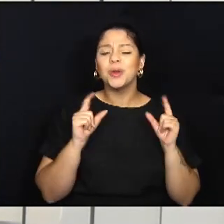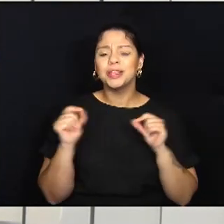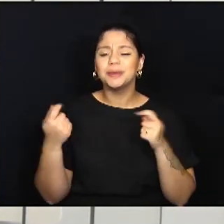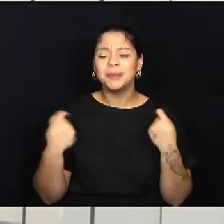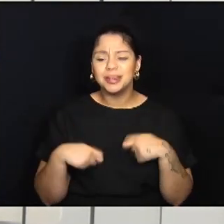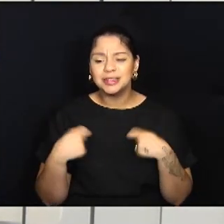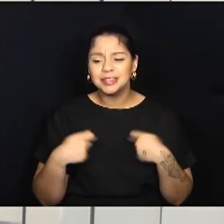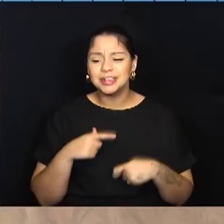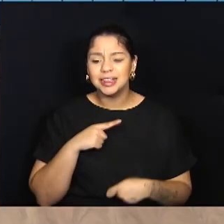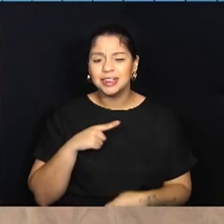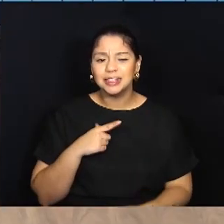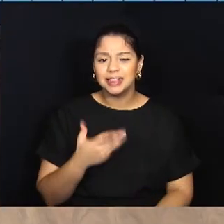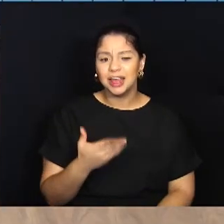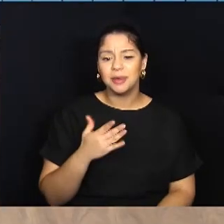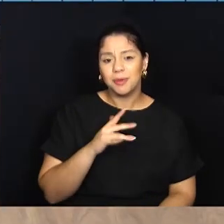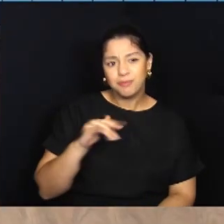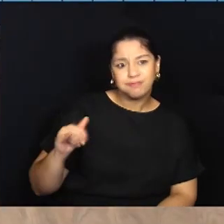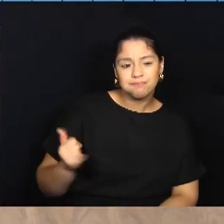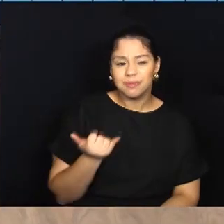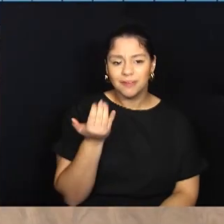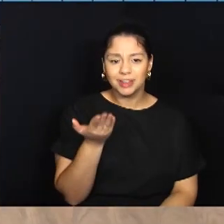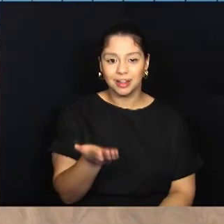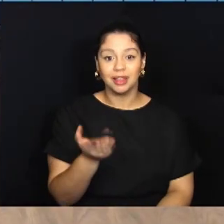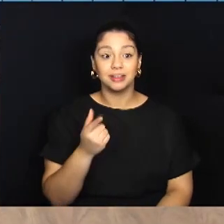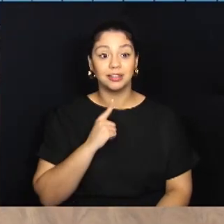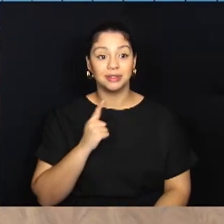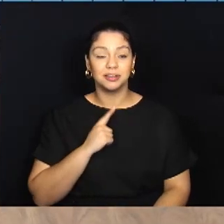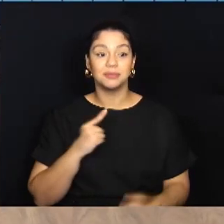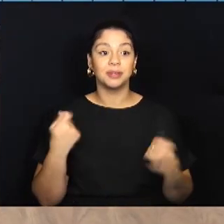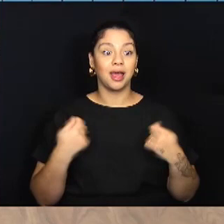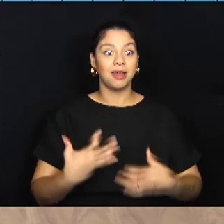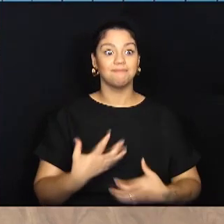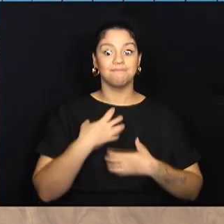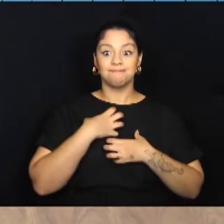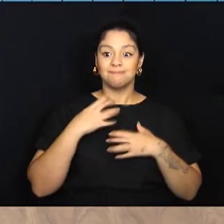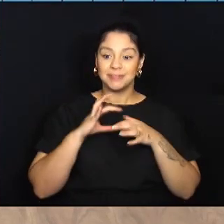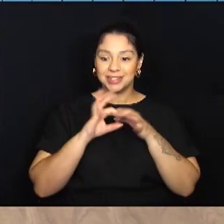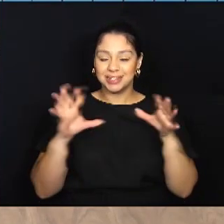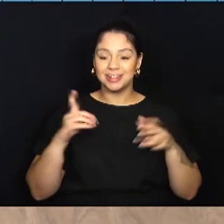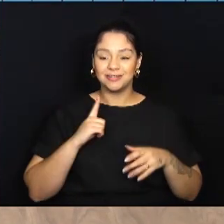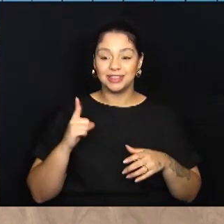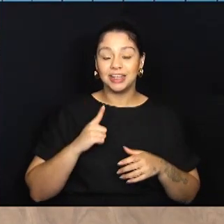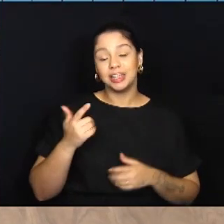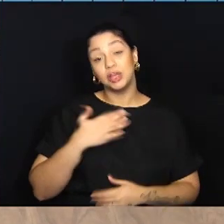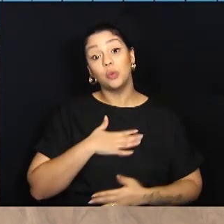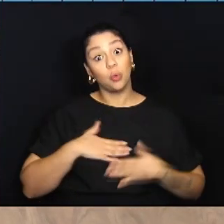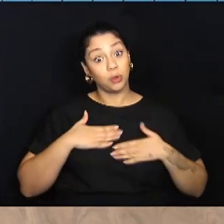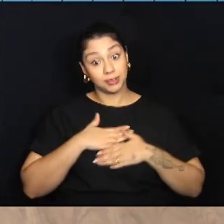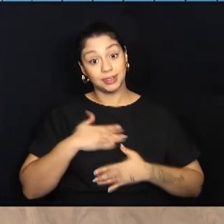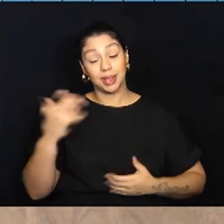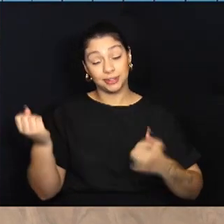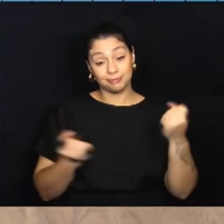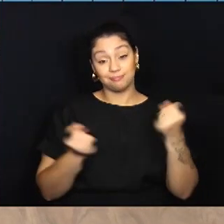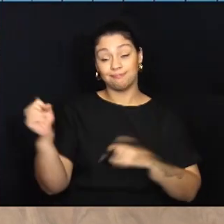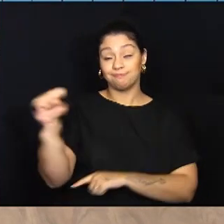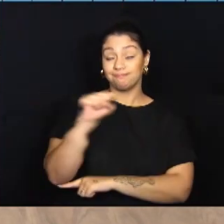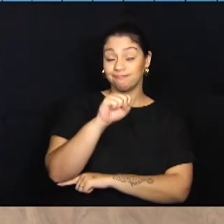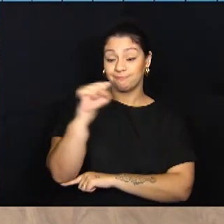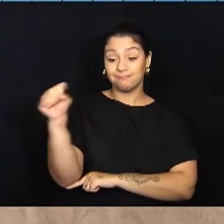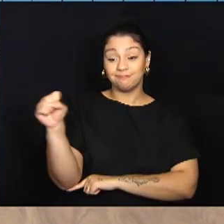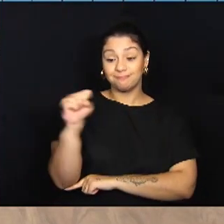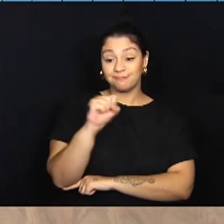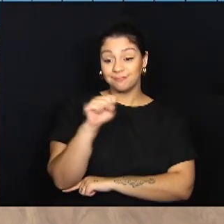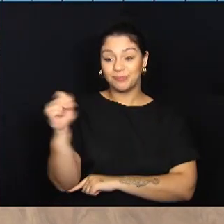para embarcar numa aventura como essa? Tem que ter o espírito livre, tem que gostar de dirigir porque pega a estrada bastante, tem